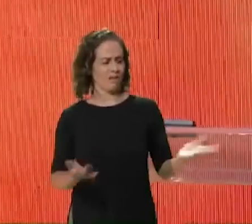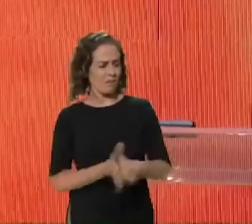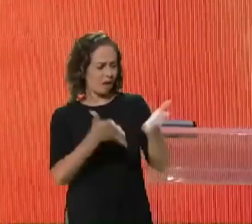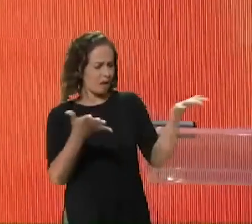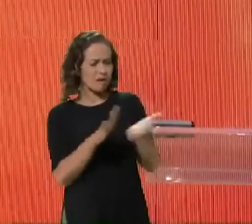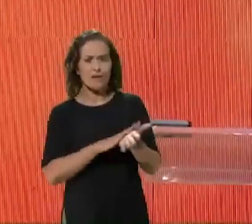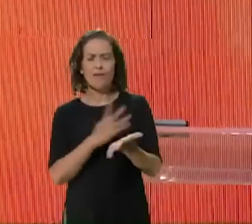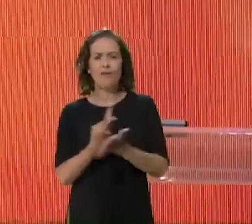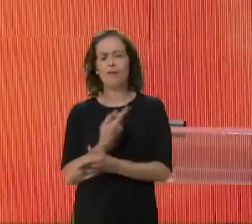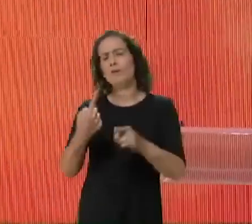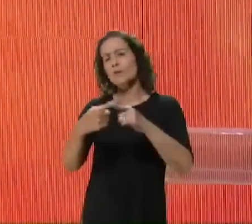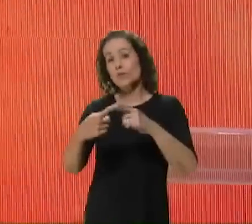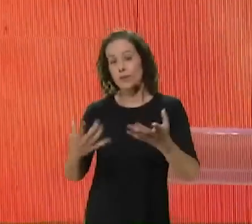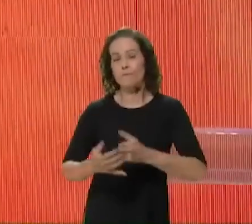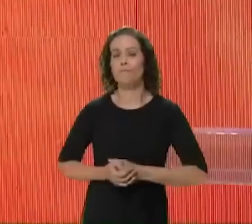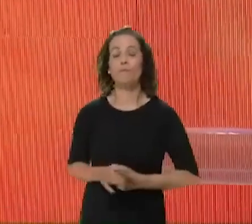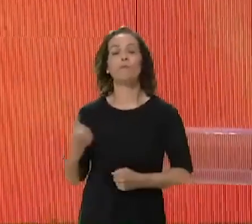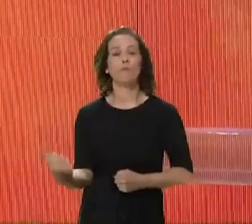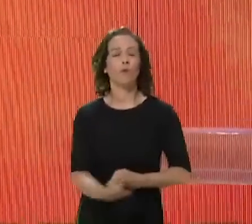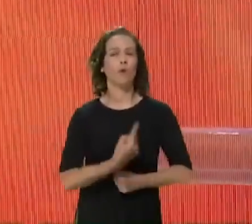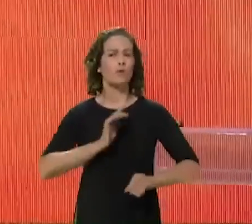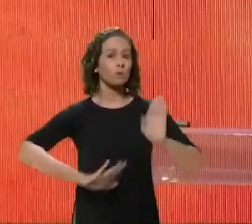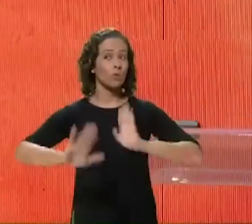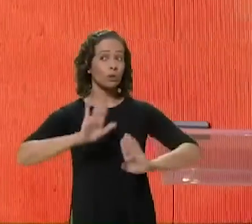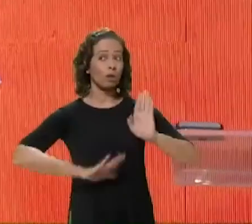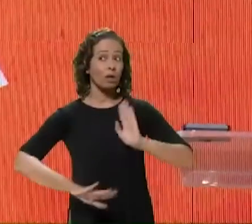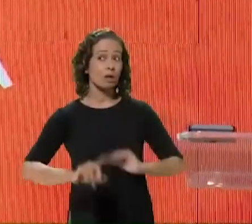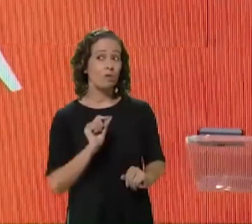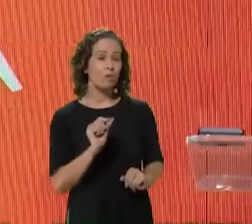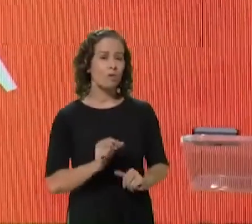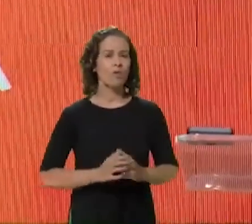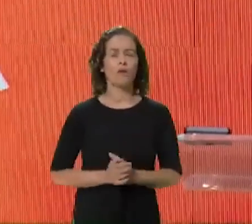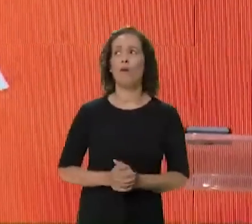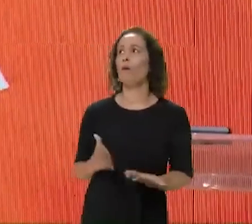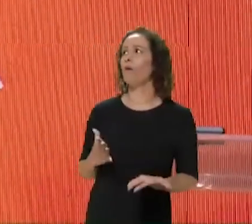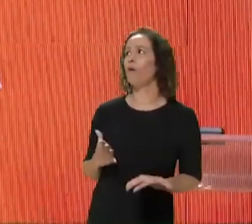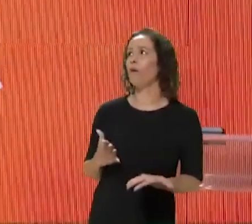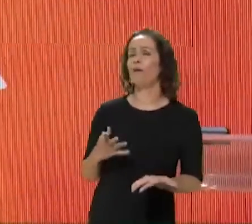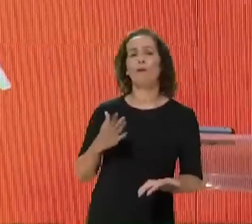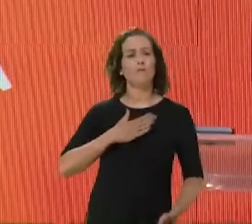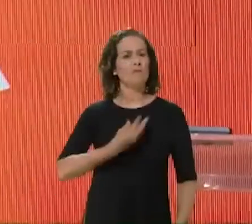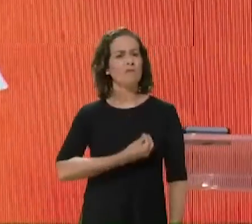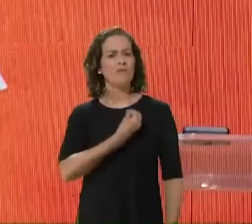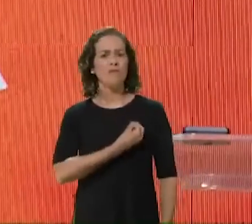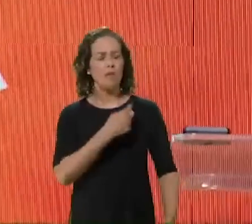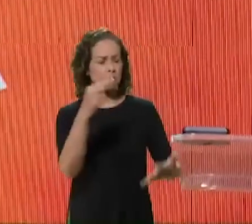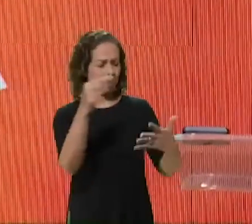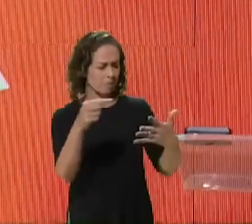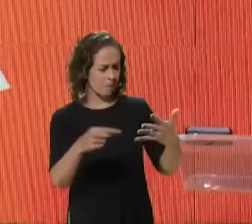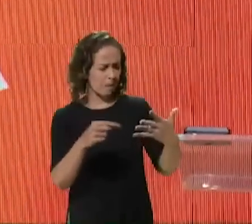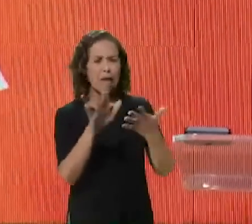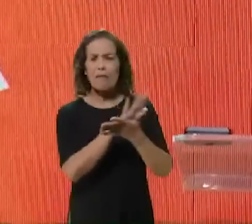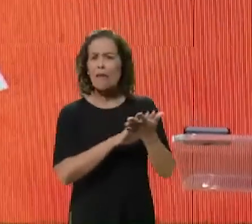das frases que a gente mais tem que tomar cuidado é quando a gente fala assim, porque nada está acontecendo na minha vida. Essa